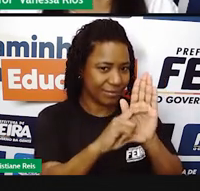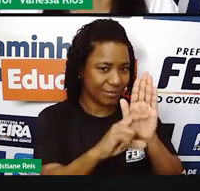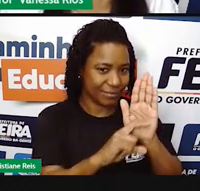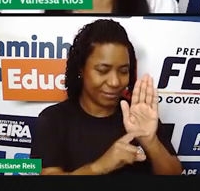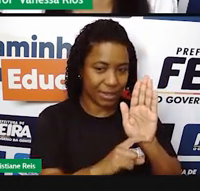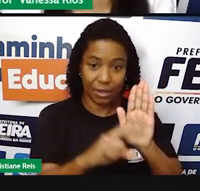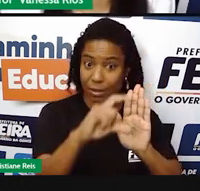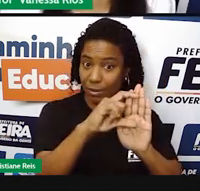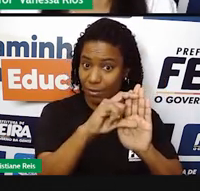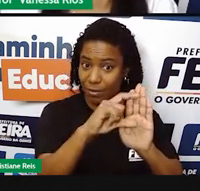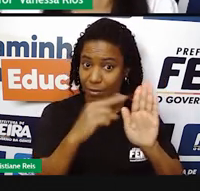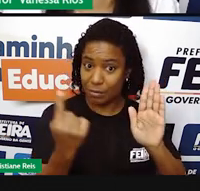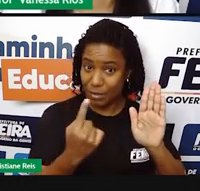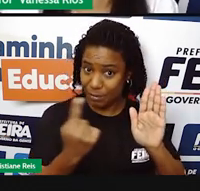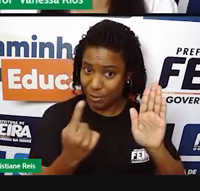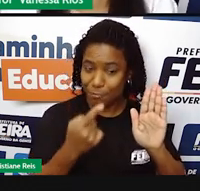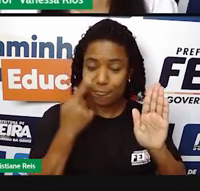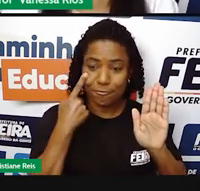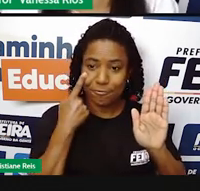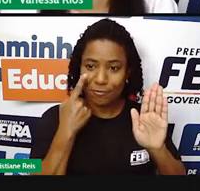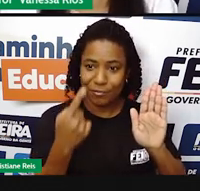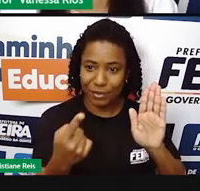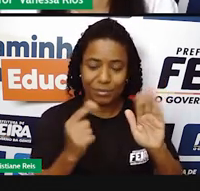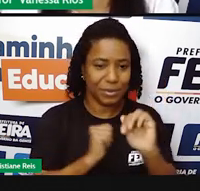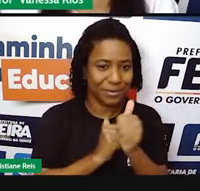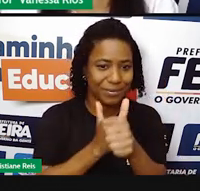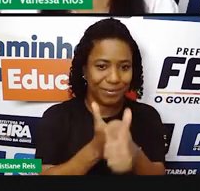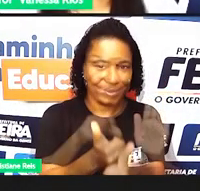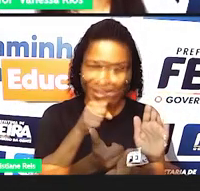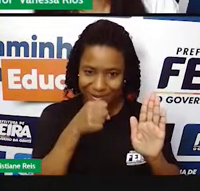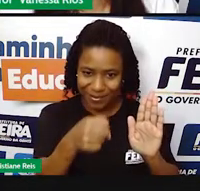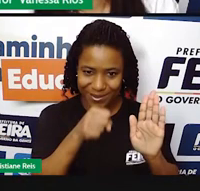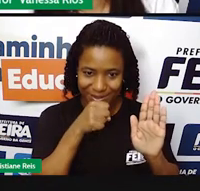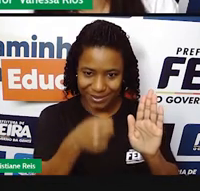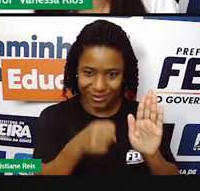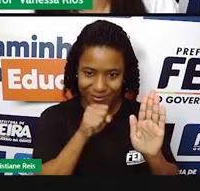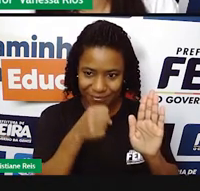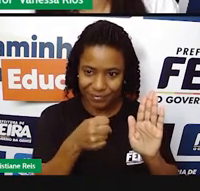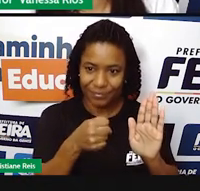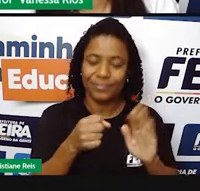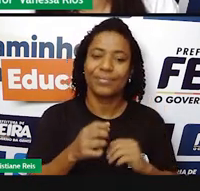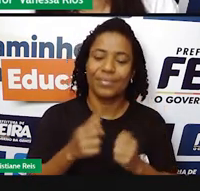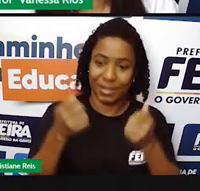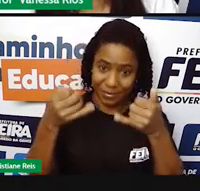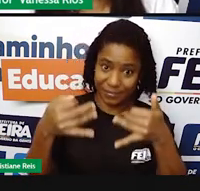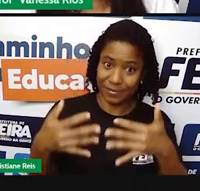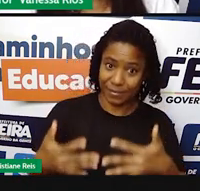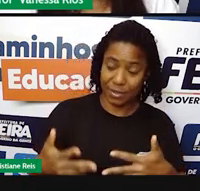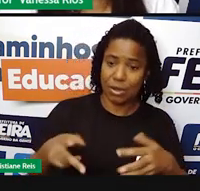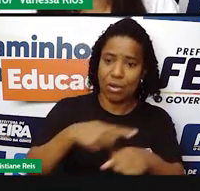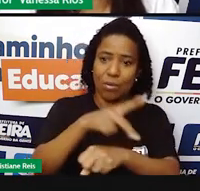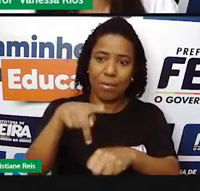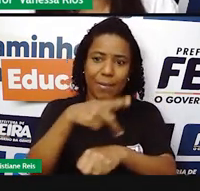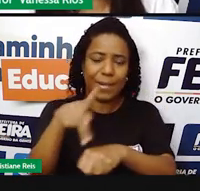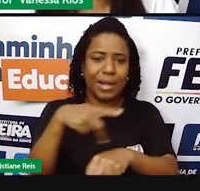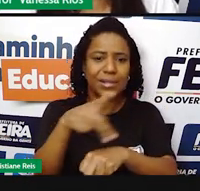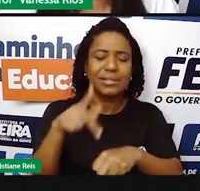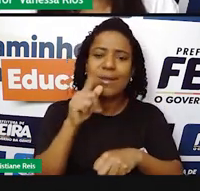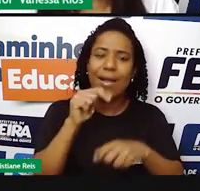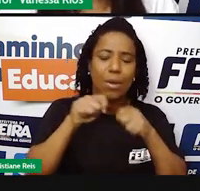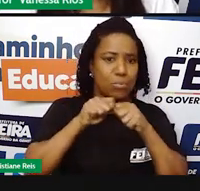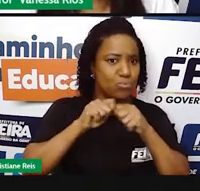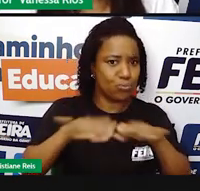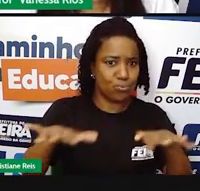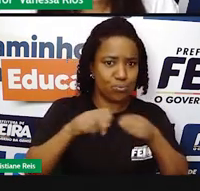parágrafo. Então, observem só e podem acompanhar a leitura junto comigo. O país desperdiçou 38% da